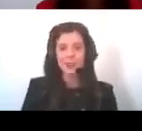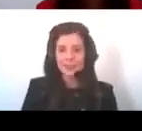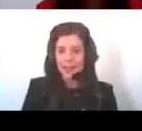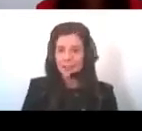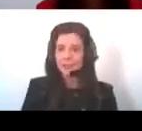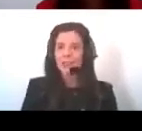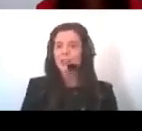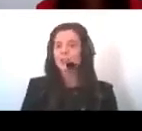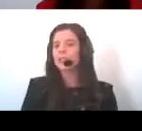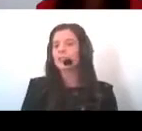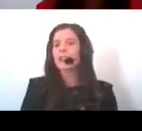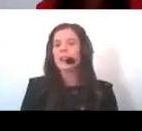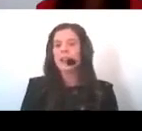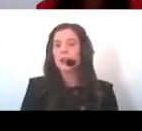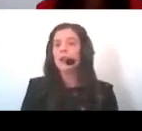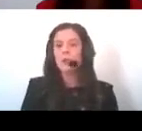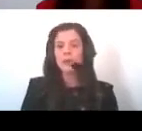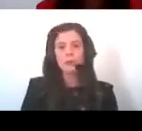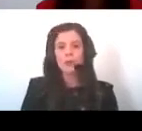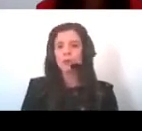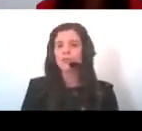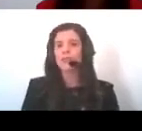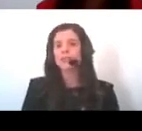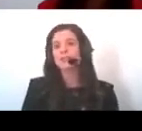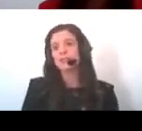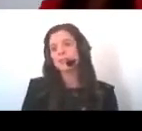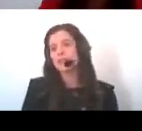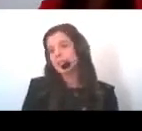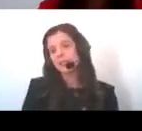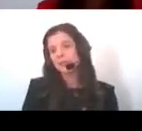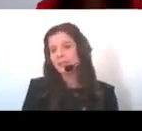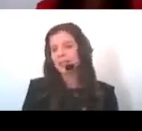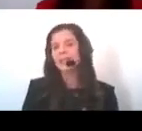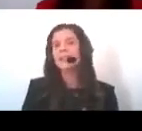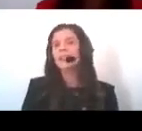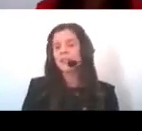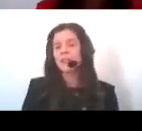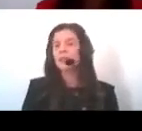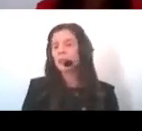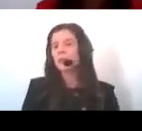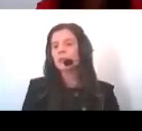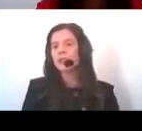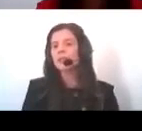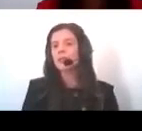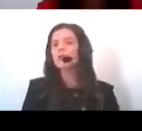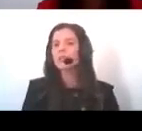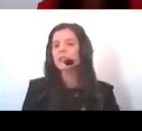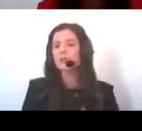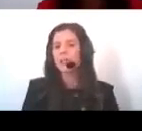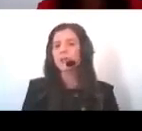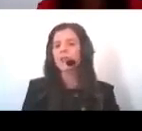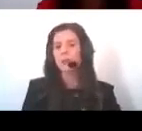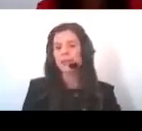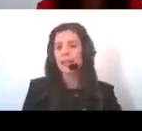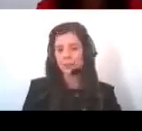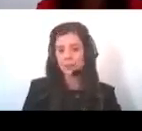com qualidade, que vocês cumpram com deveres designados a vocês, levando para a população um